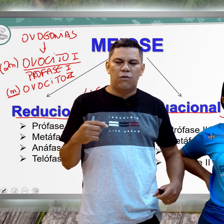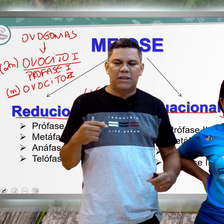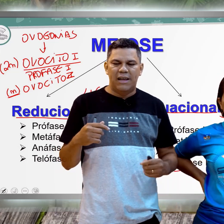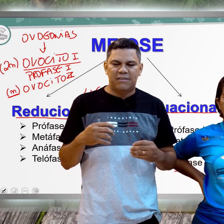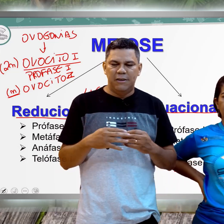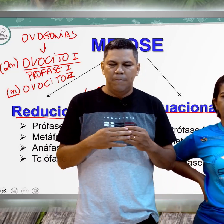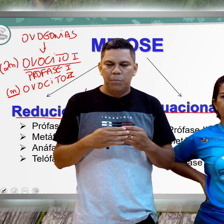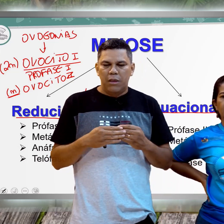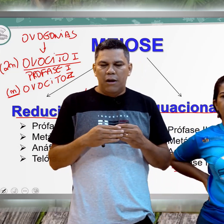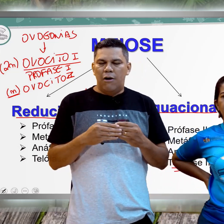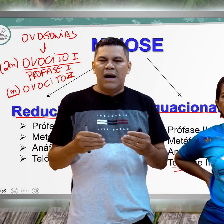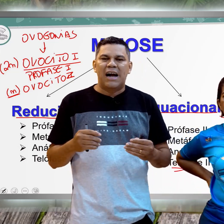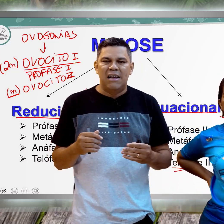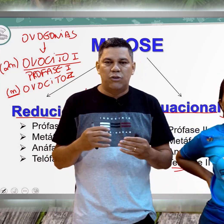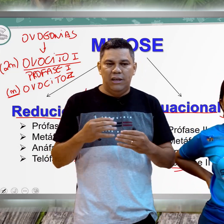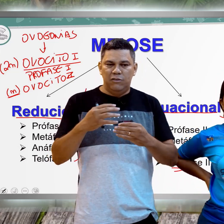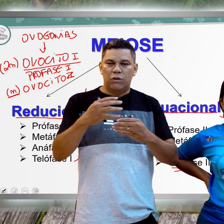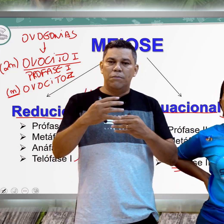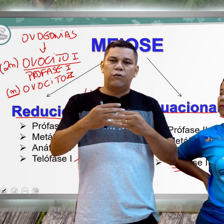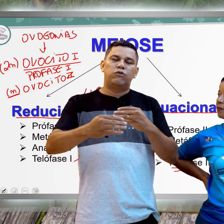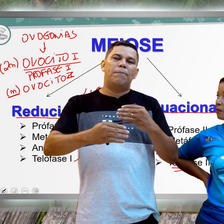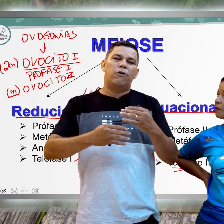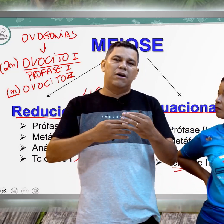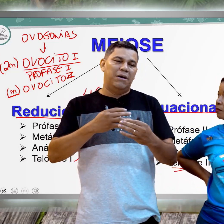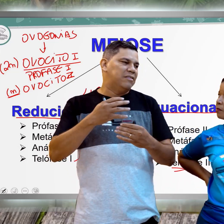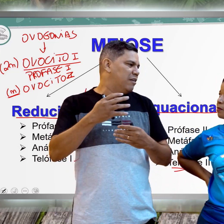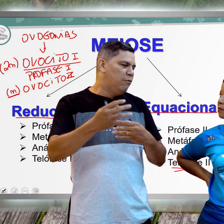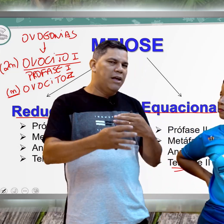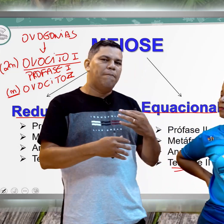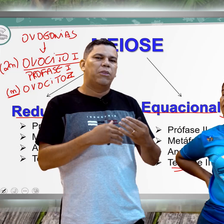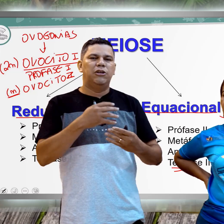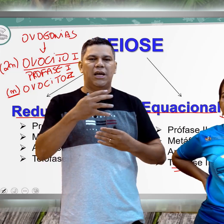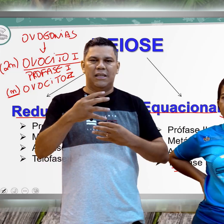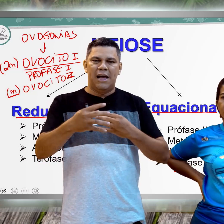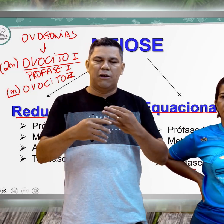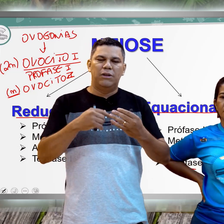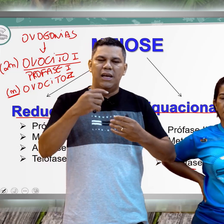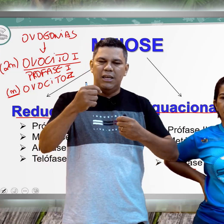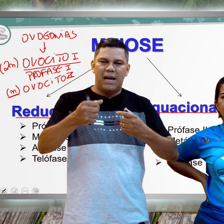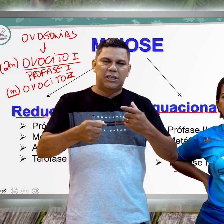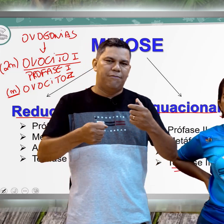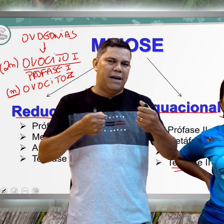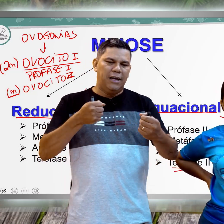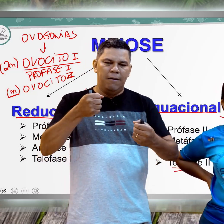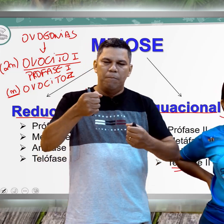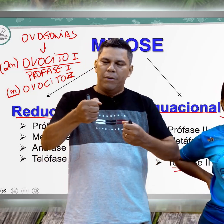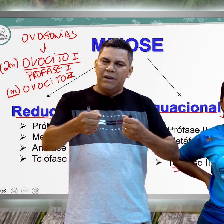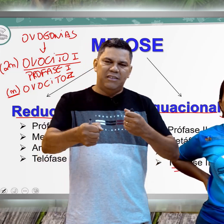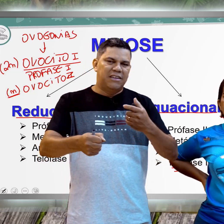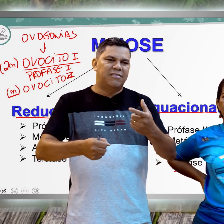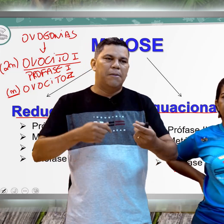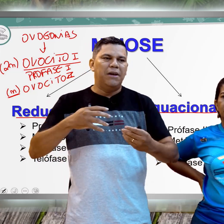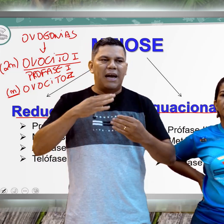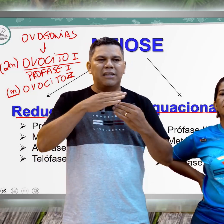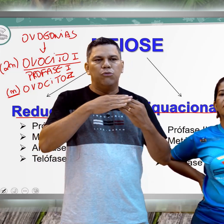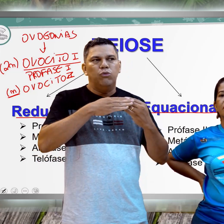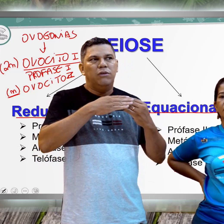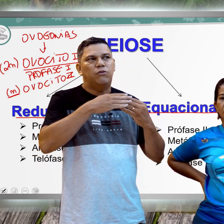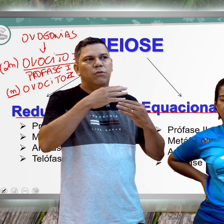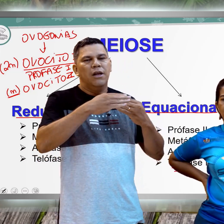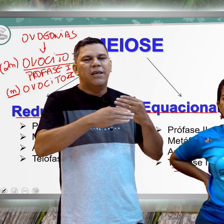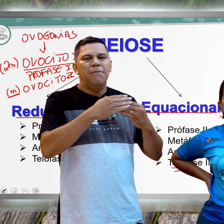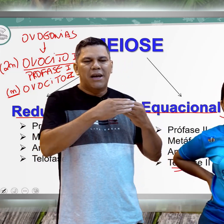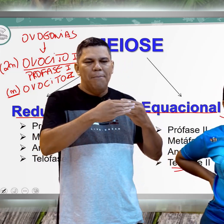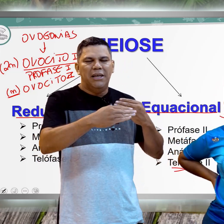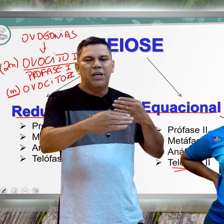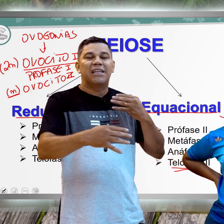elas não acontecem ao acaso. Isso é como se fosse uma programação, né? Que o DNA já vai precisar se replicar, então tudo